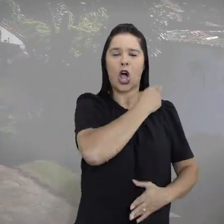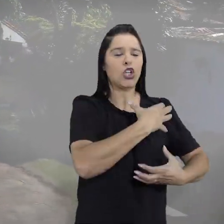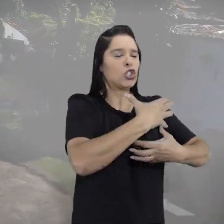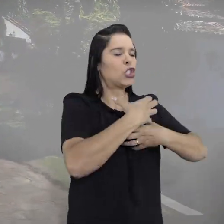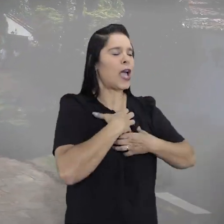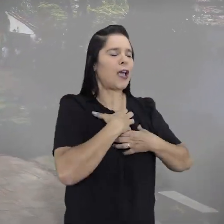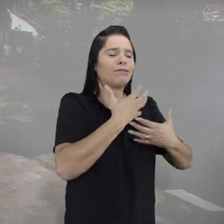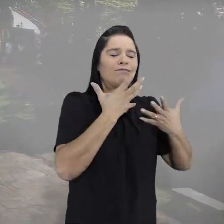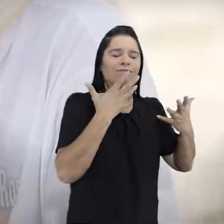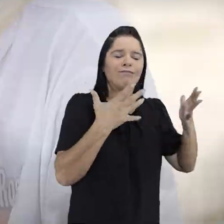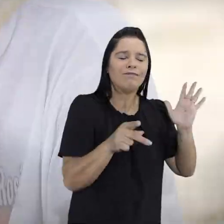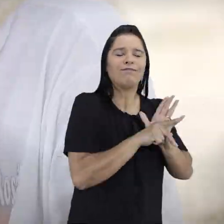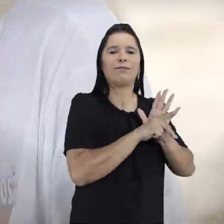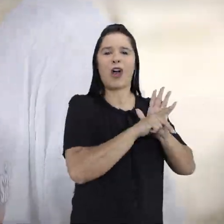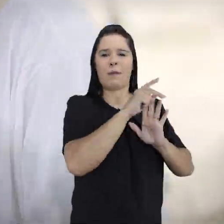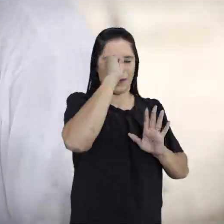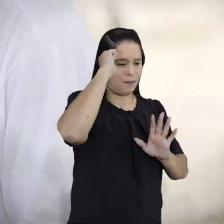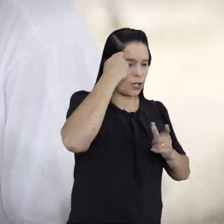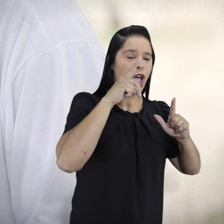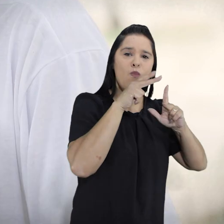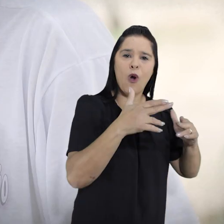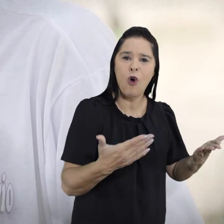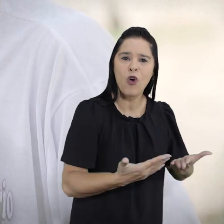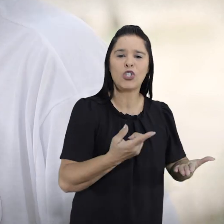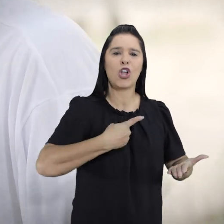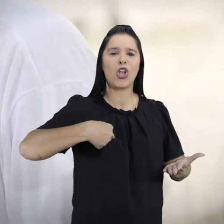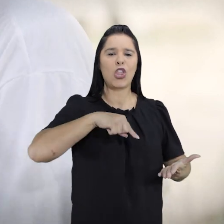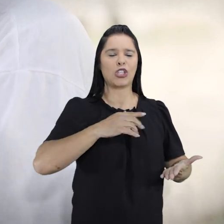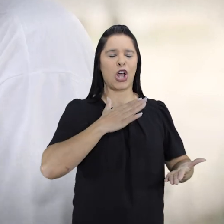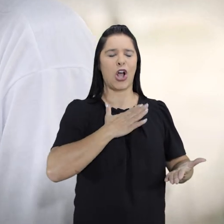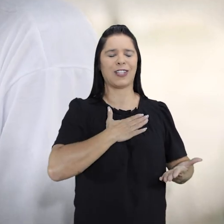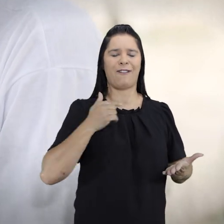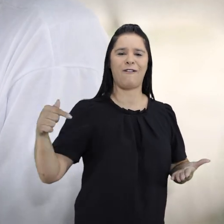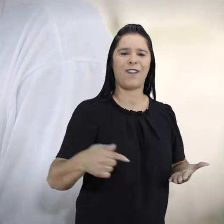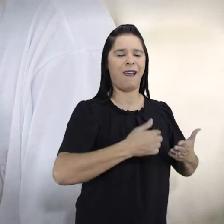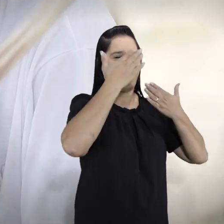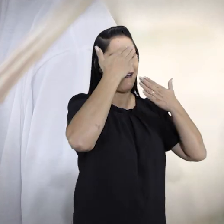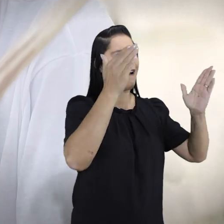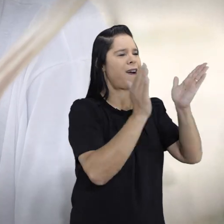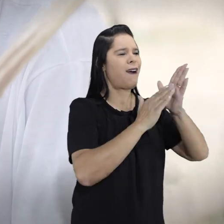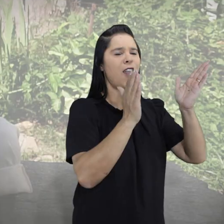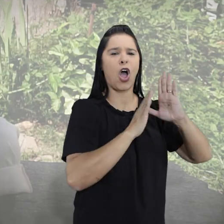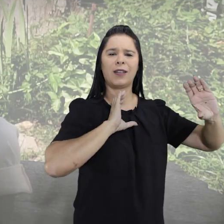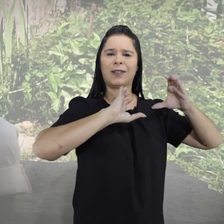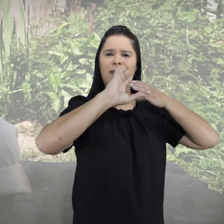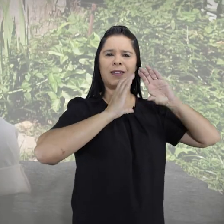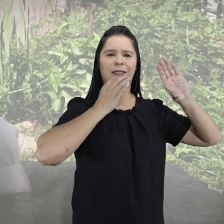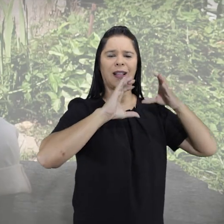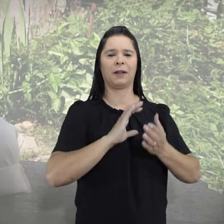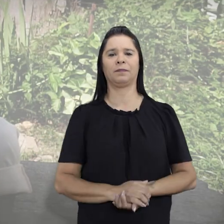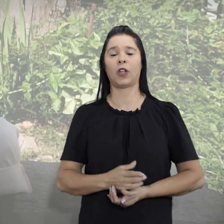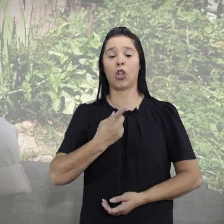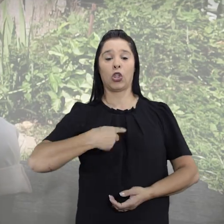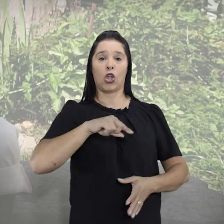que eles achavam que podia ser, como hoje a gente gosta de vir agradecer e louvar em forma de canto. Então,